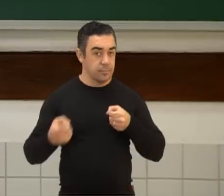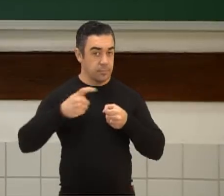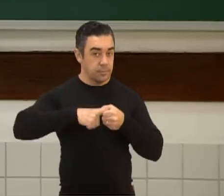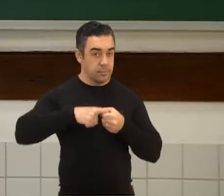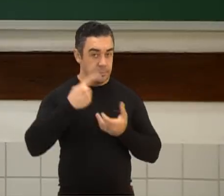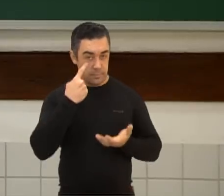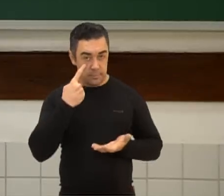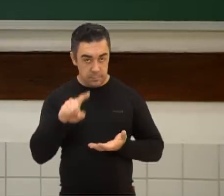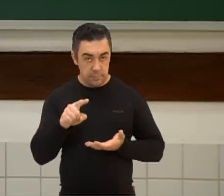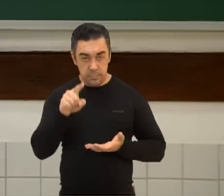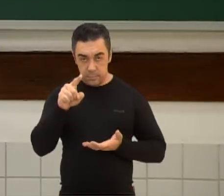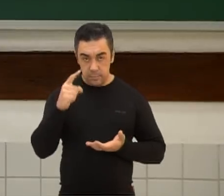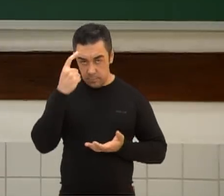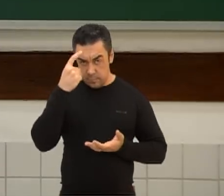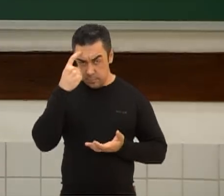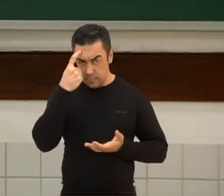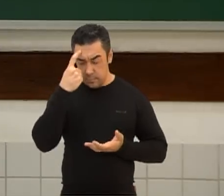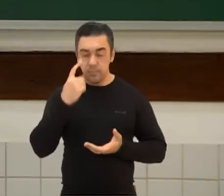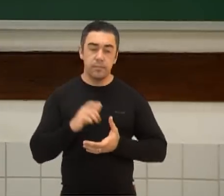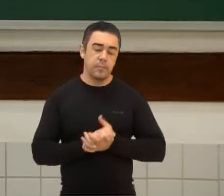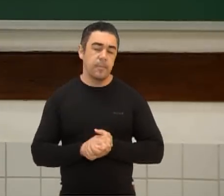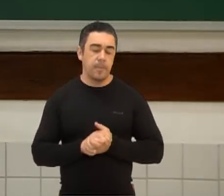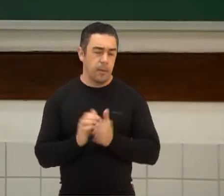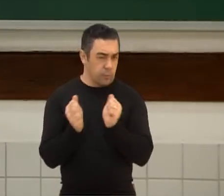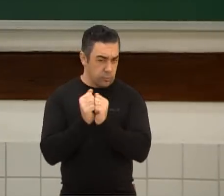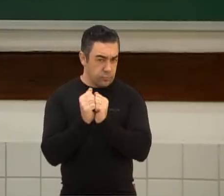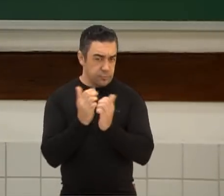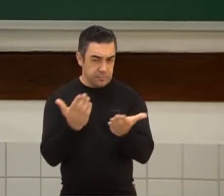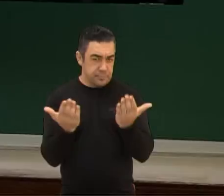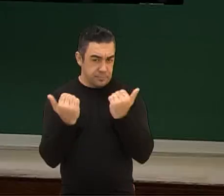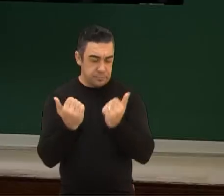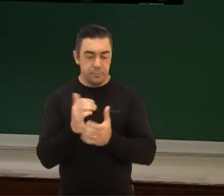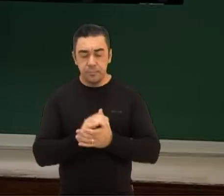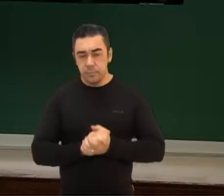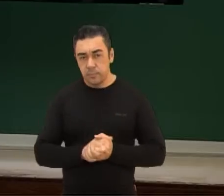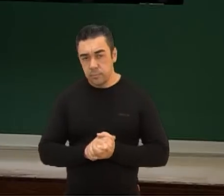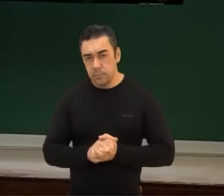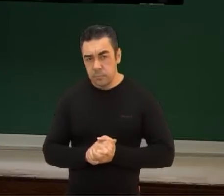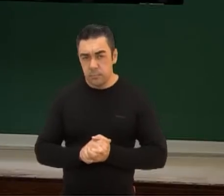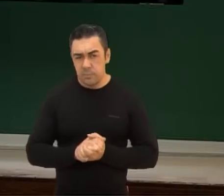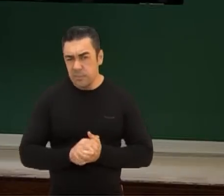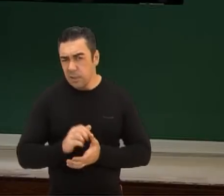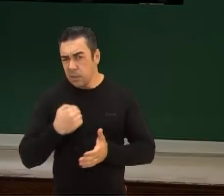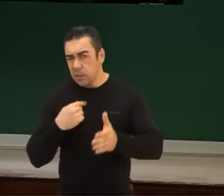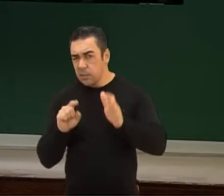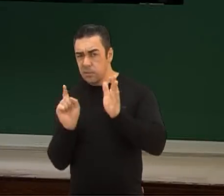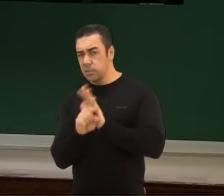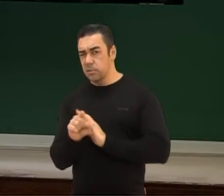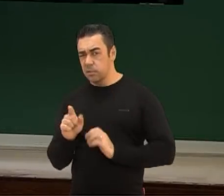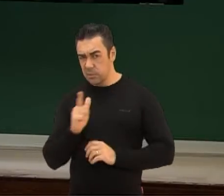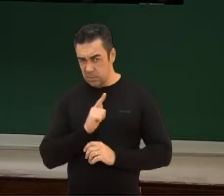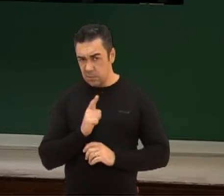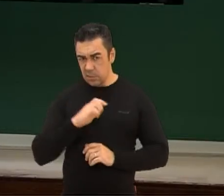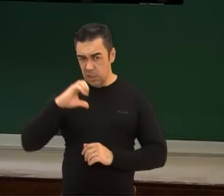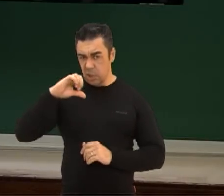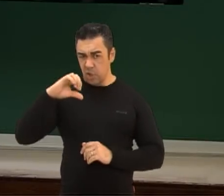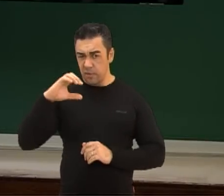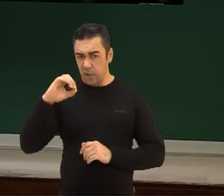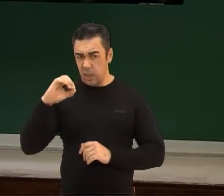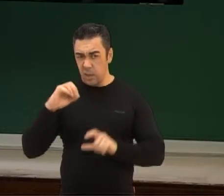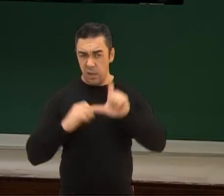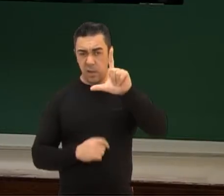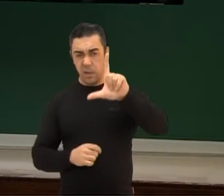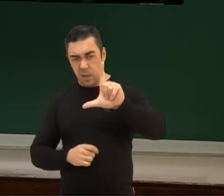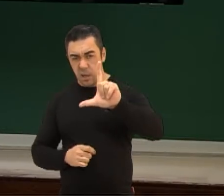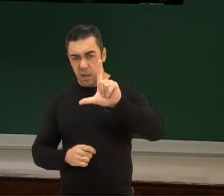Voltamos, e aí pensaram um pouquinho? Então vamos pensar aqui junto com a professora. Será que esse ângulo é um ângulo de 90